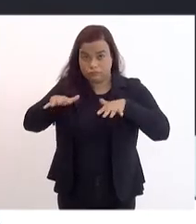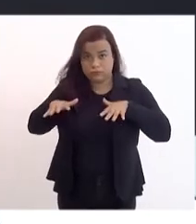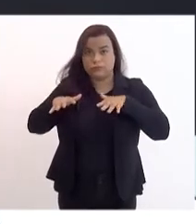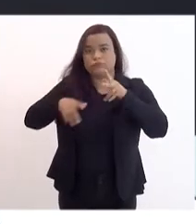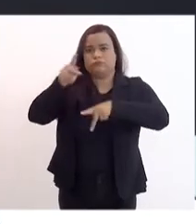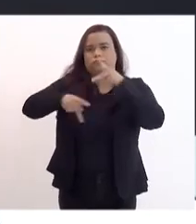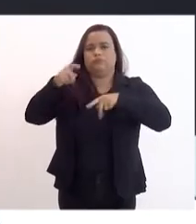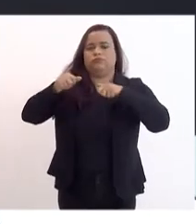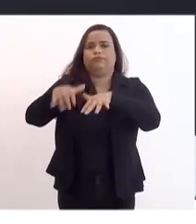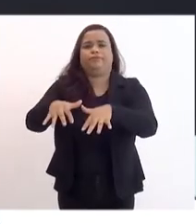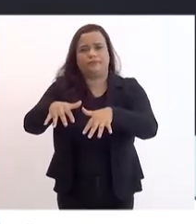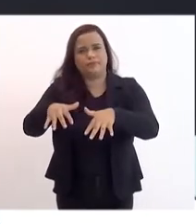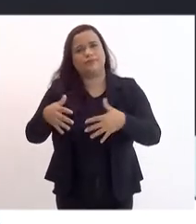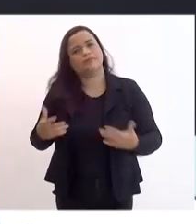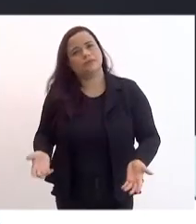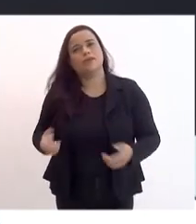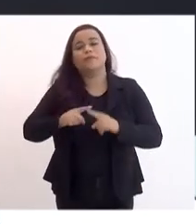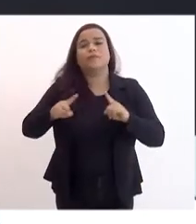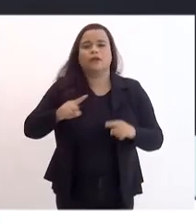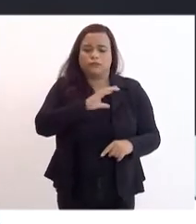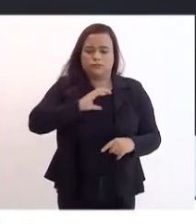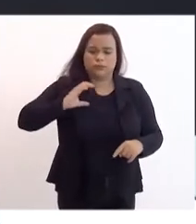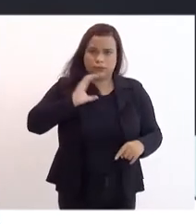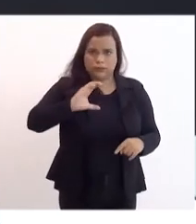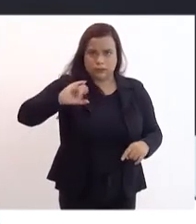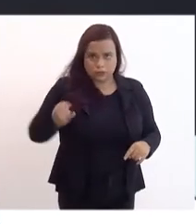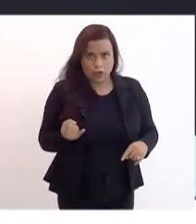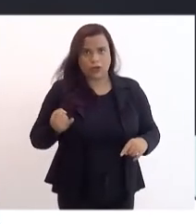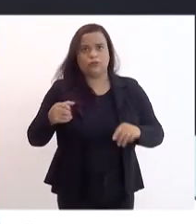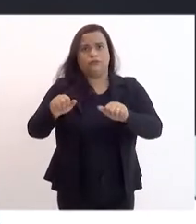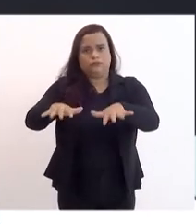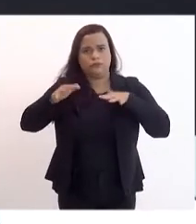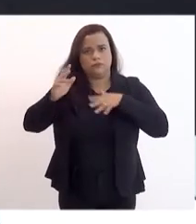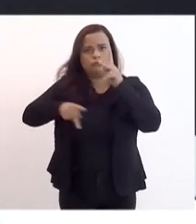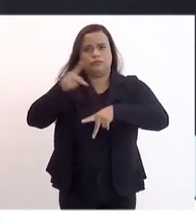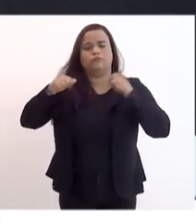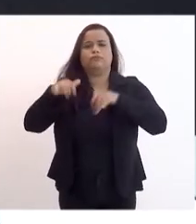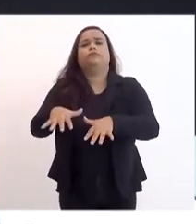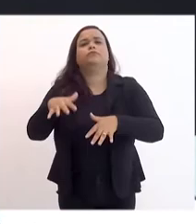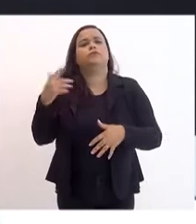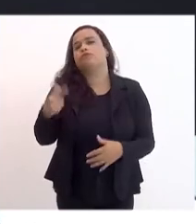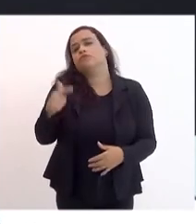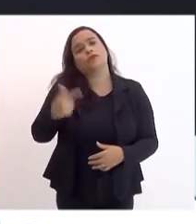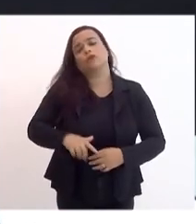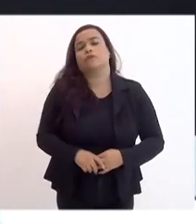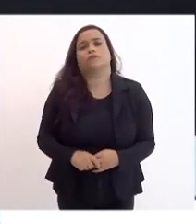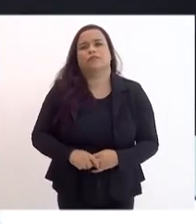pública da CCJ, não. Porque se for uma audiência pública da CCJ,